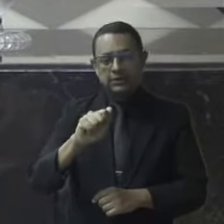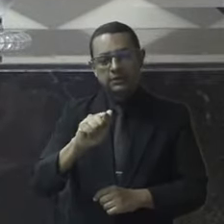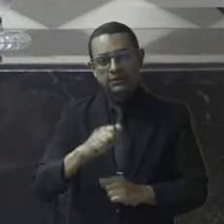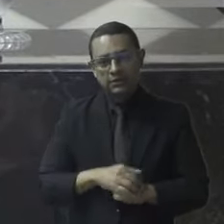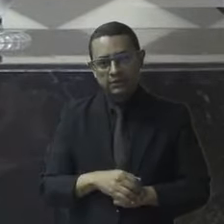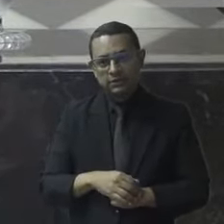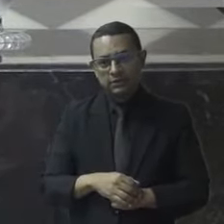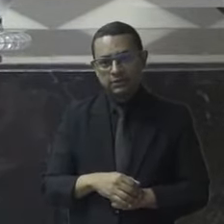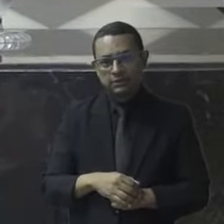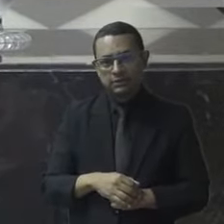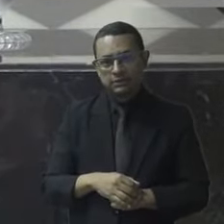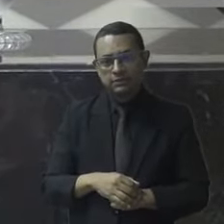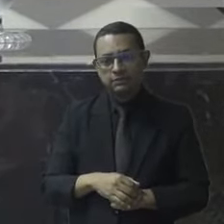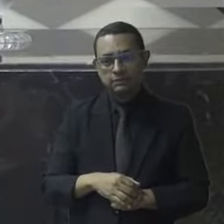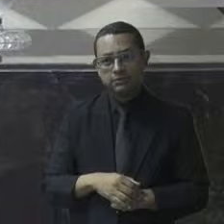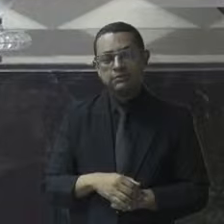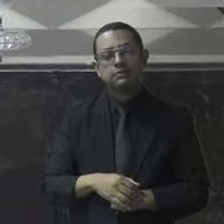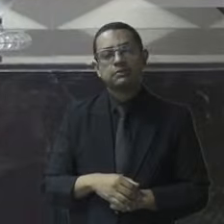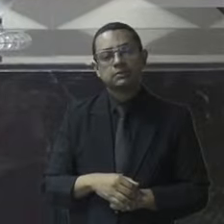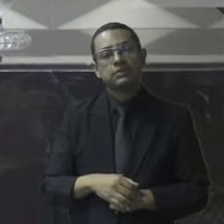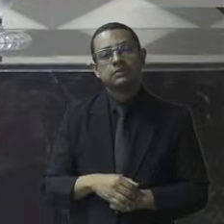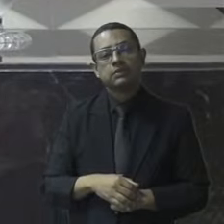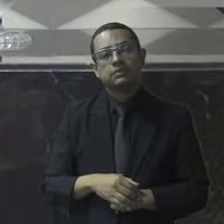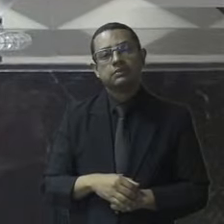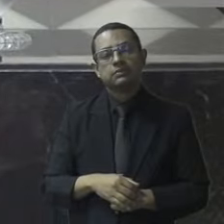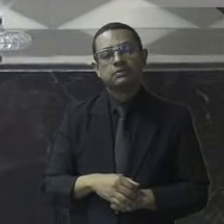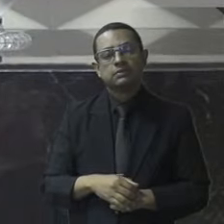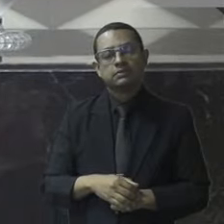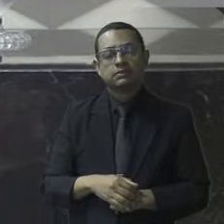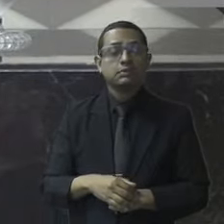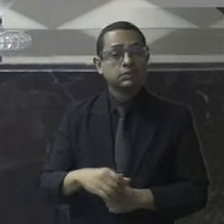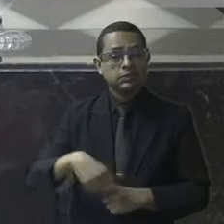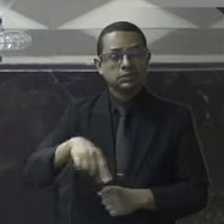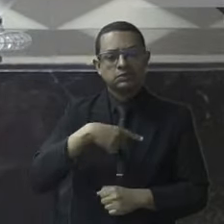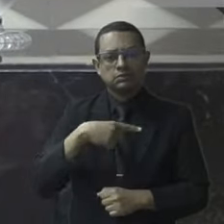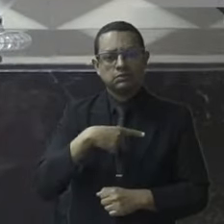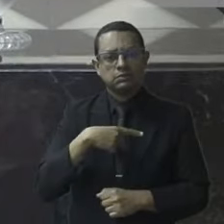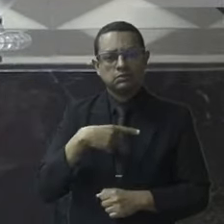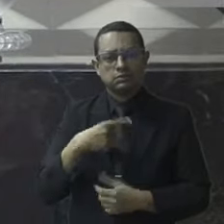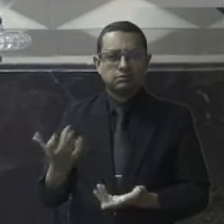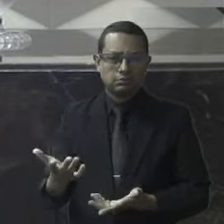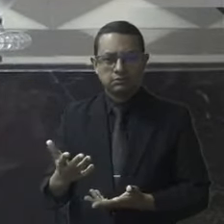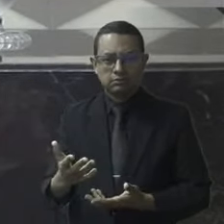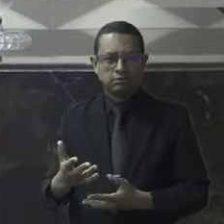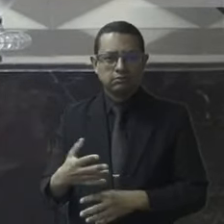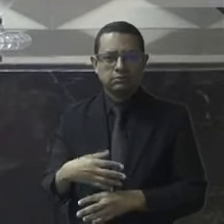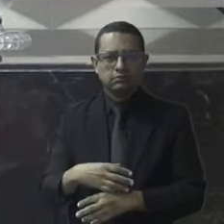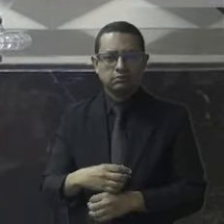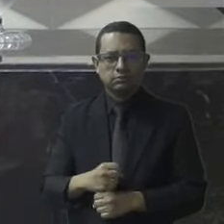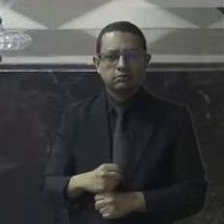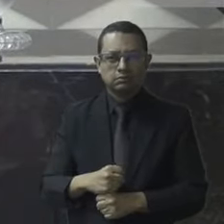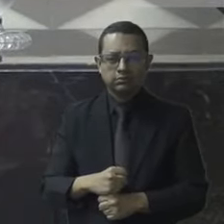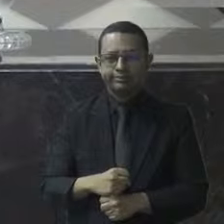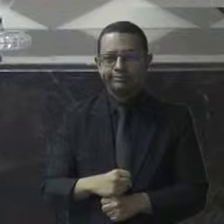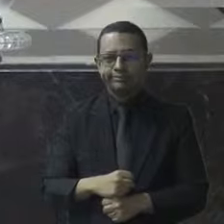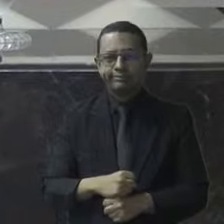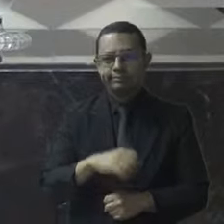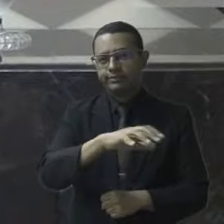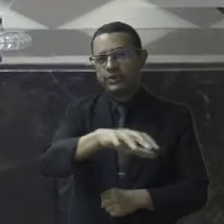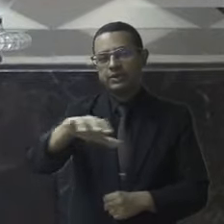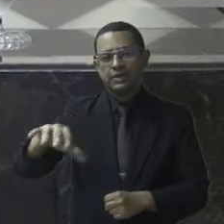sai daqueles postos, né? Aqui nós temos cerca de 6 mil sessões